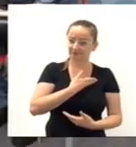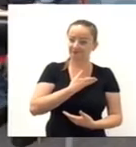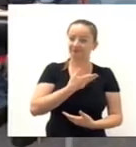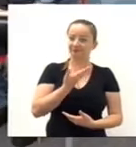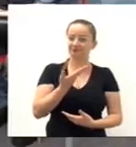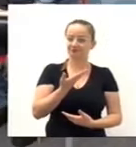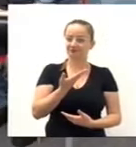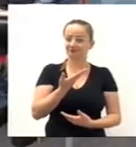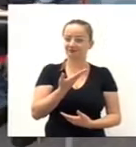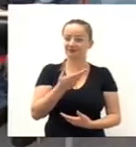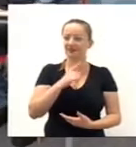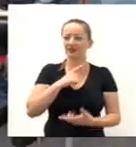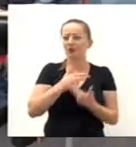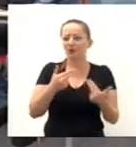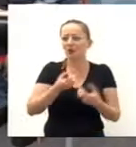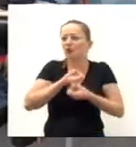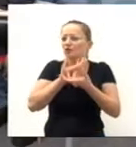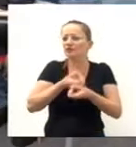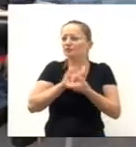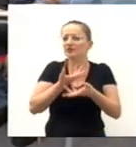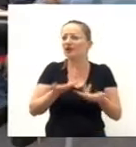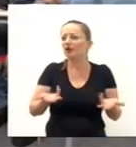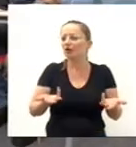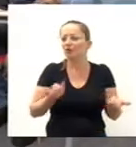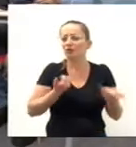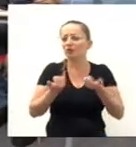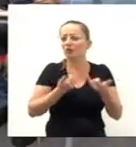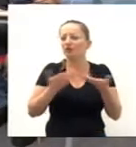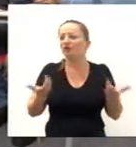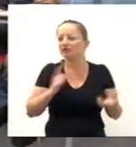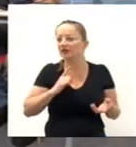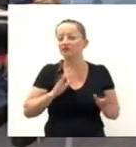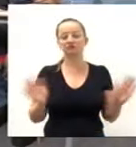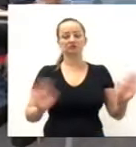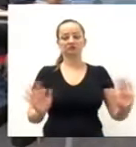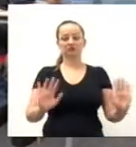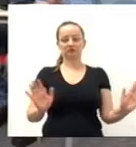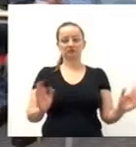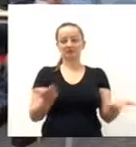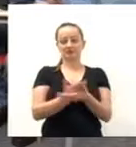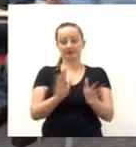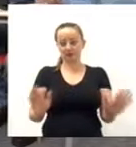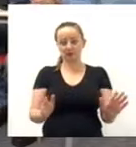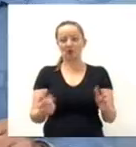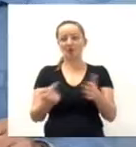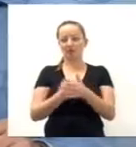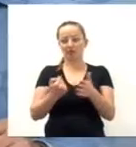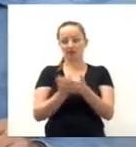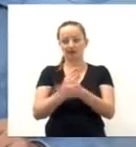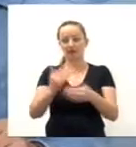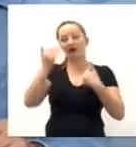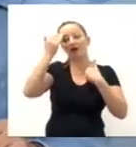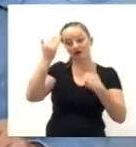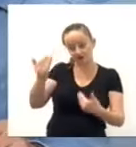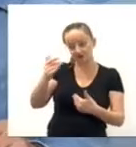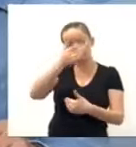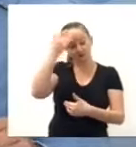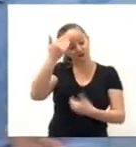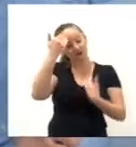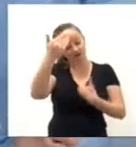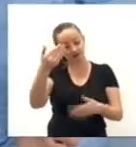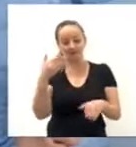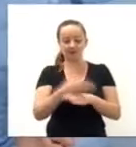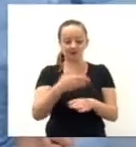alguma interação, alguma informação? Não, por enquanto não chegou mais nenhum questionamento, mas agradeceram a